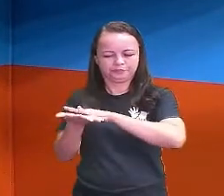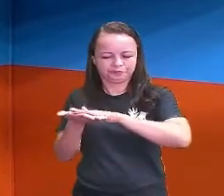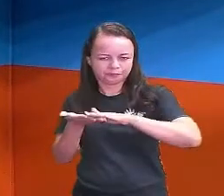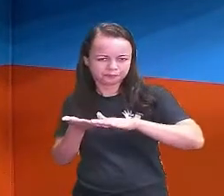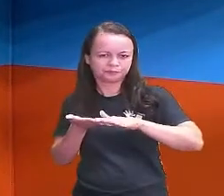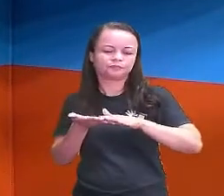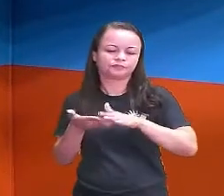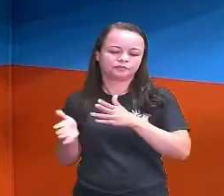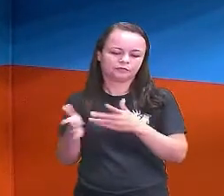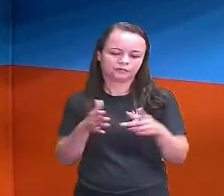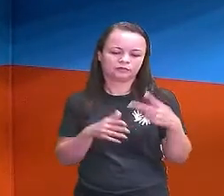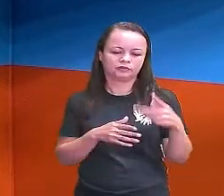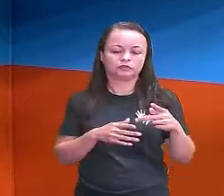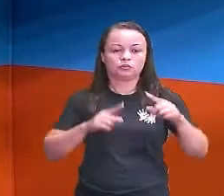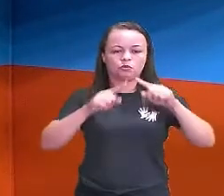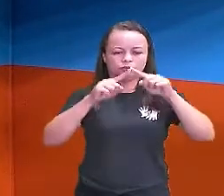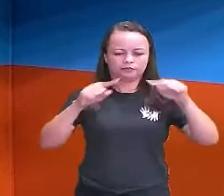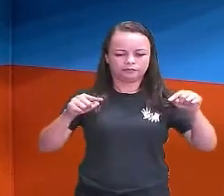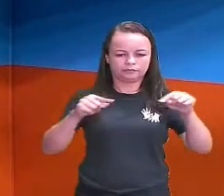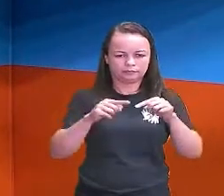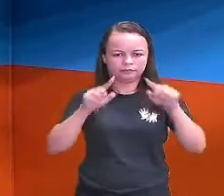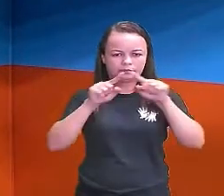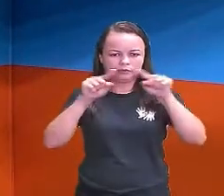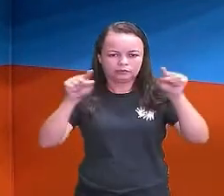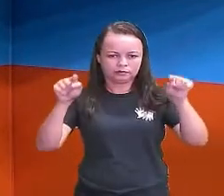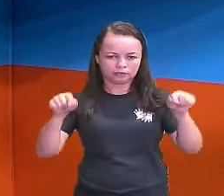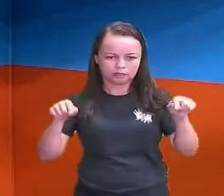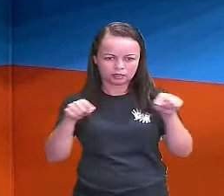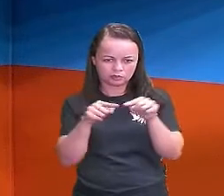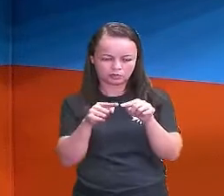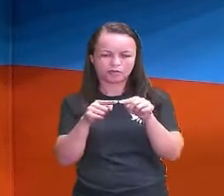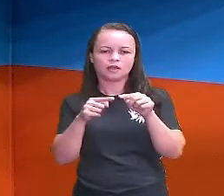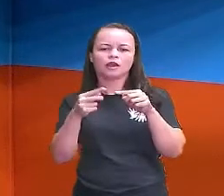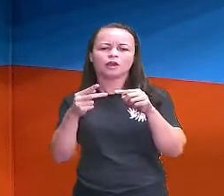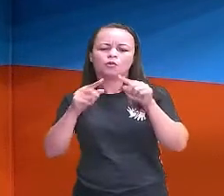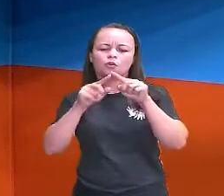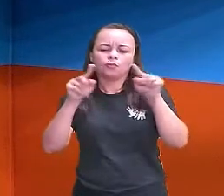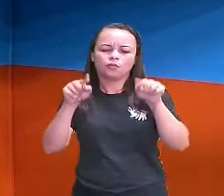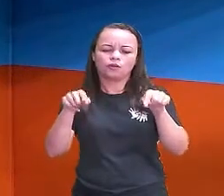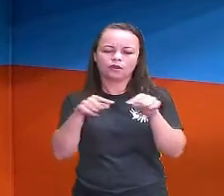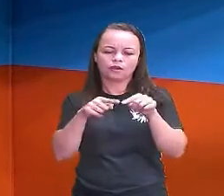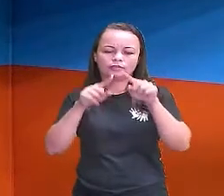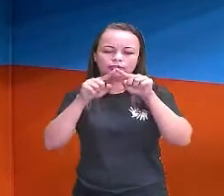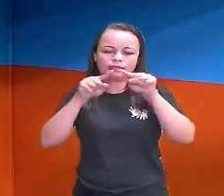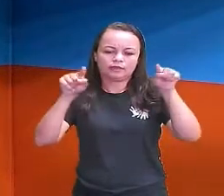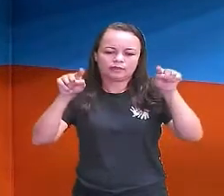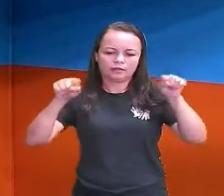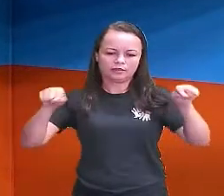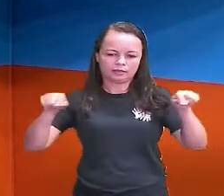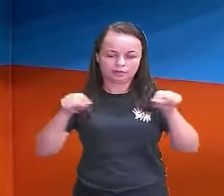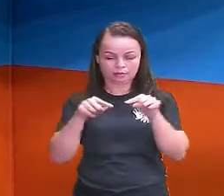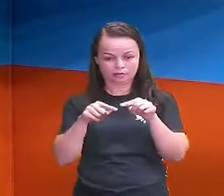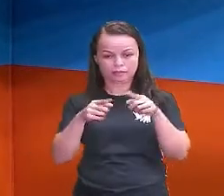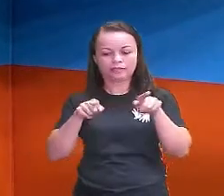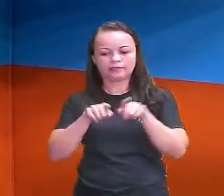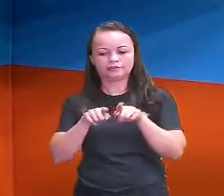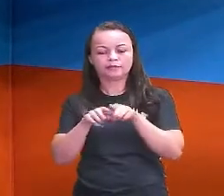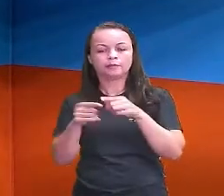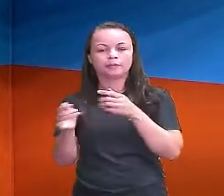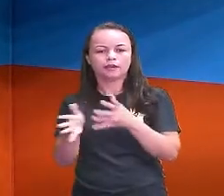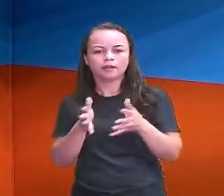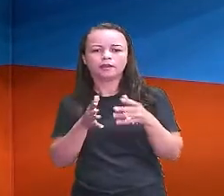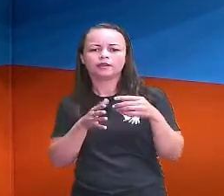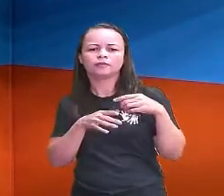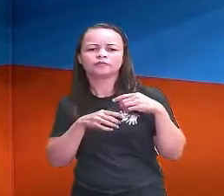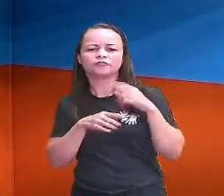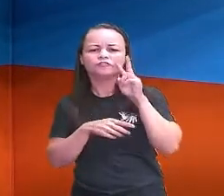o triângulo, o retângulo, o trapézio e o quadrado. Nós vimos aonde nós podemos encontrar no nosso dia a